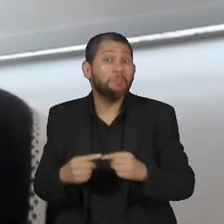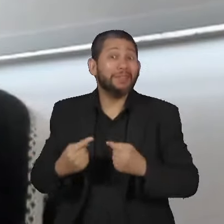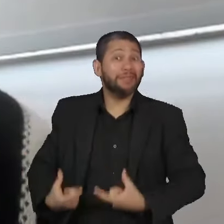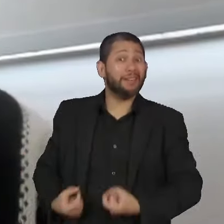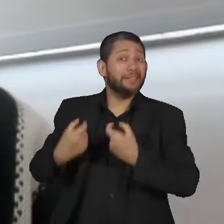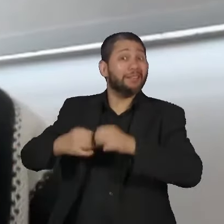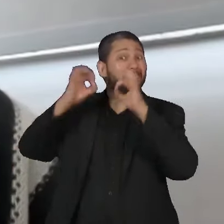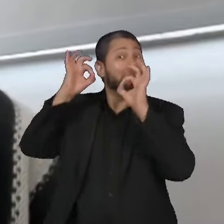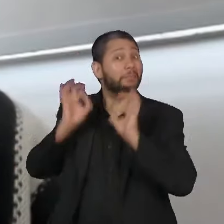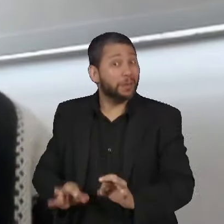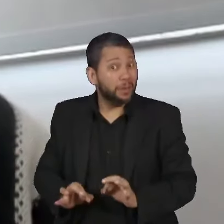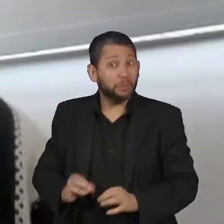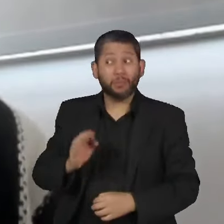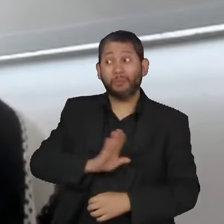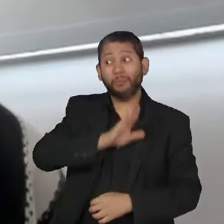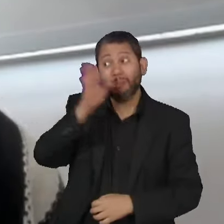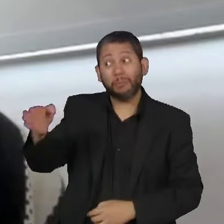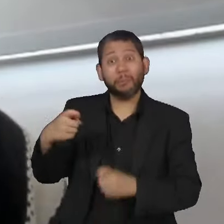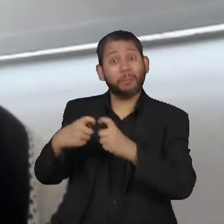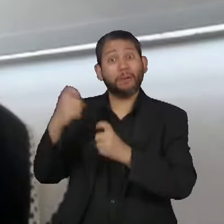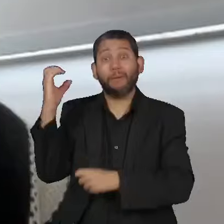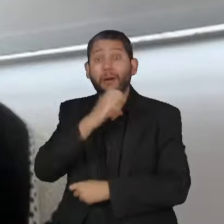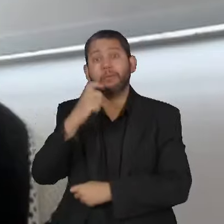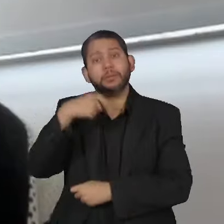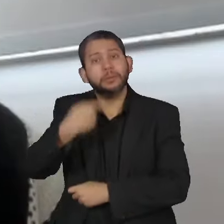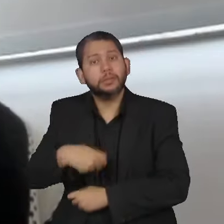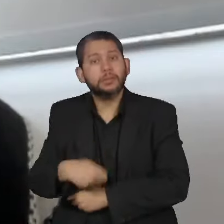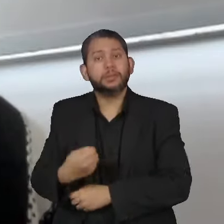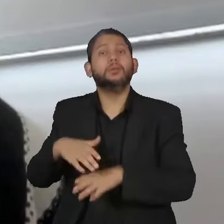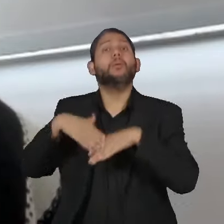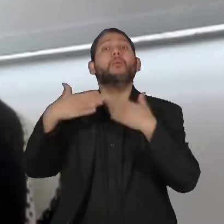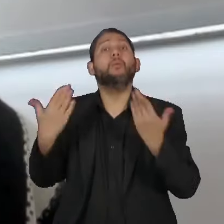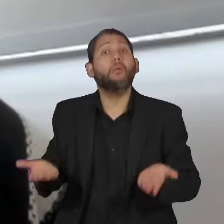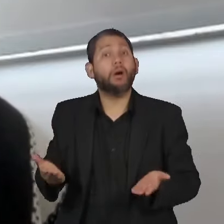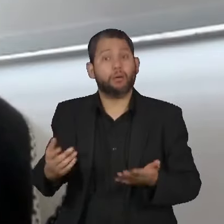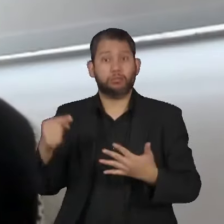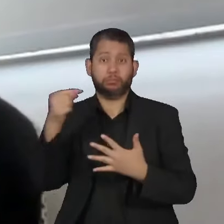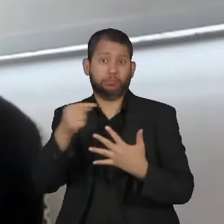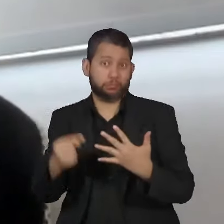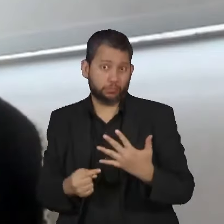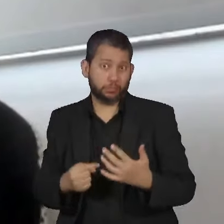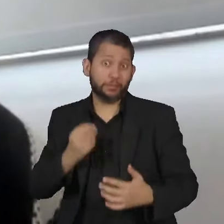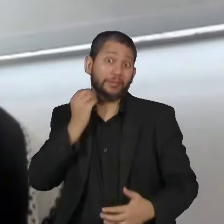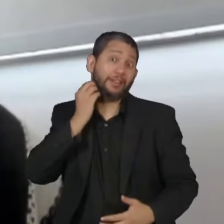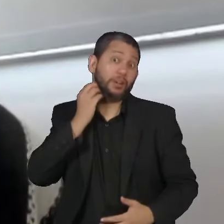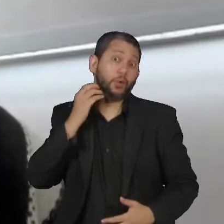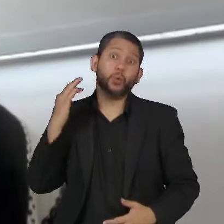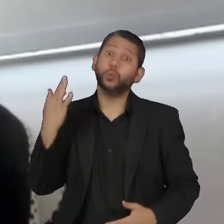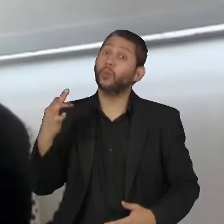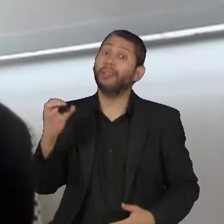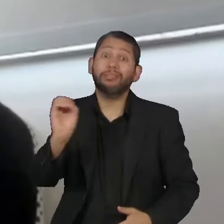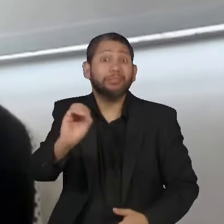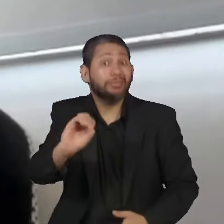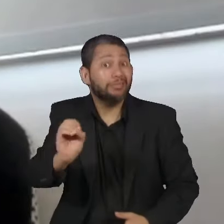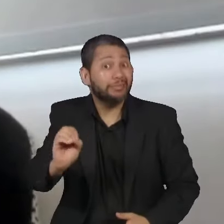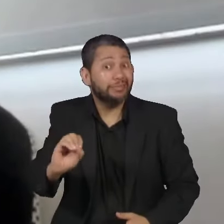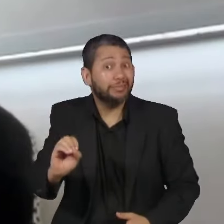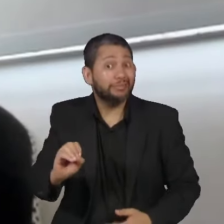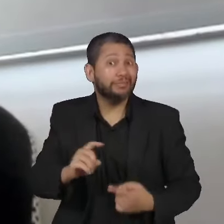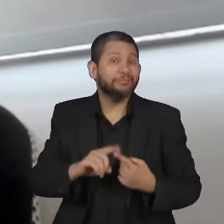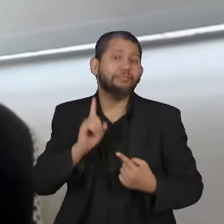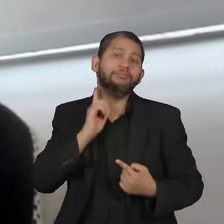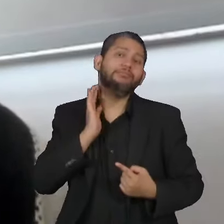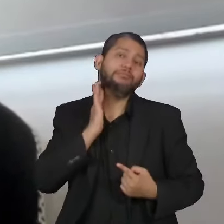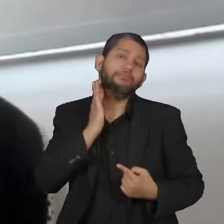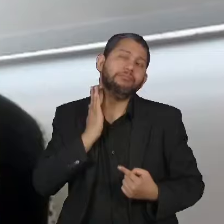com que a gente deva procurar, eventualmente, um médico para investigar melhor? É uma íngua que cresce, que não dói. Caracteristicamente, a íngua do linfoma